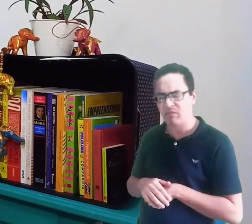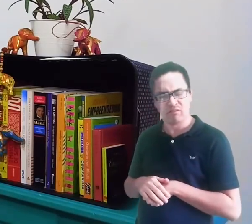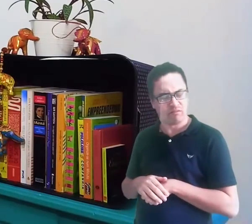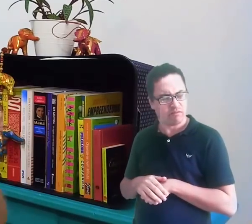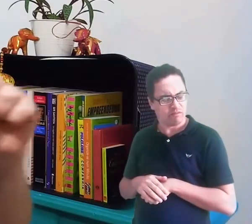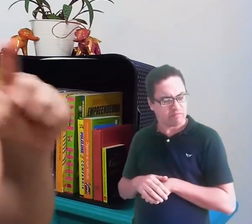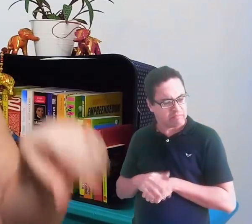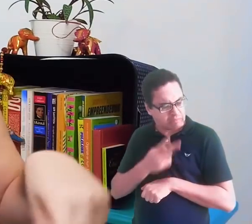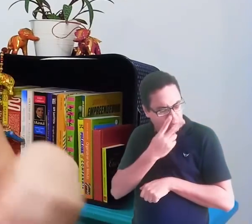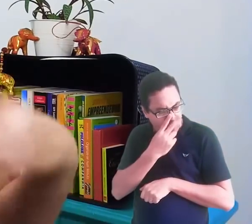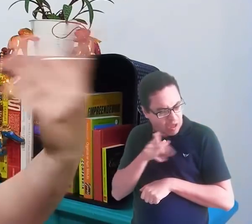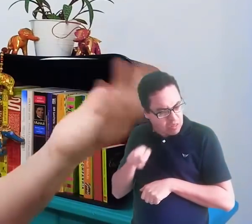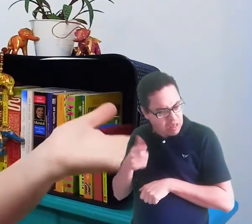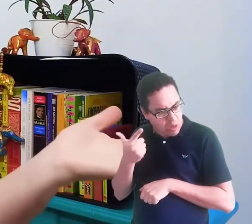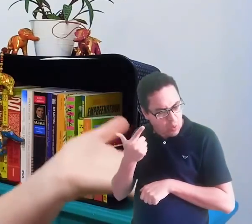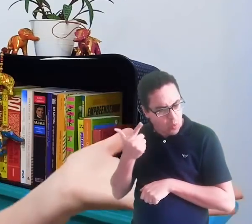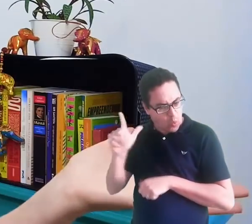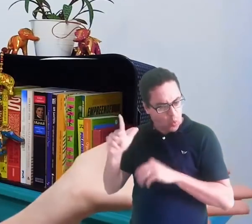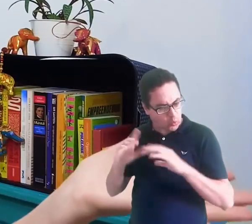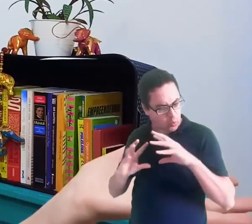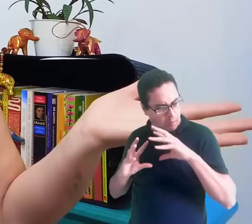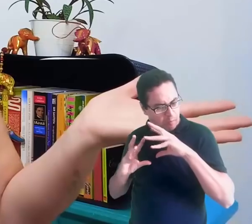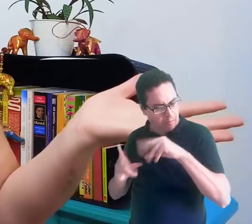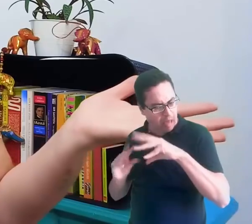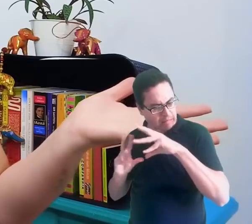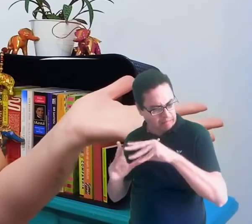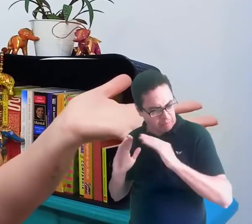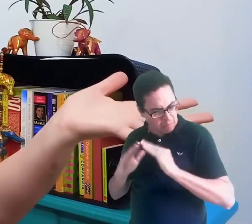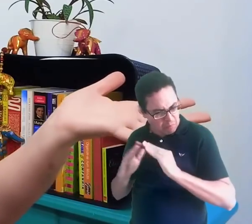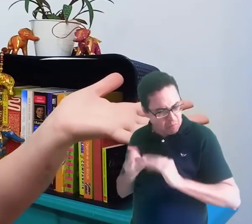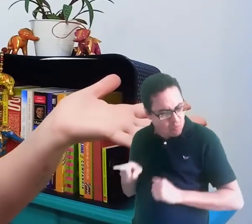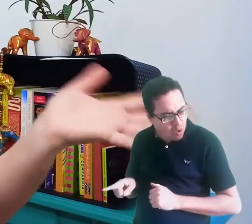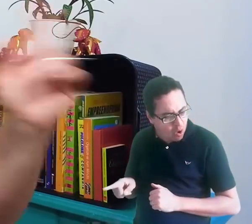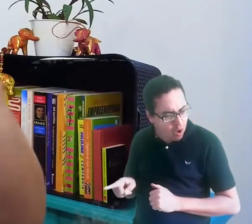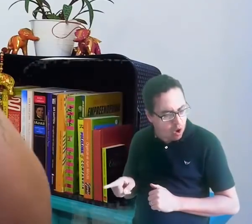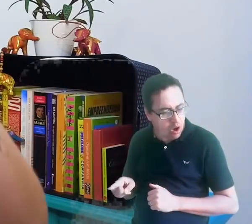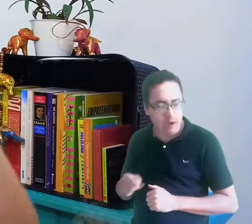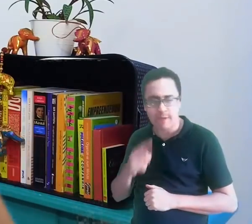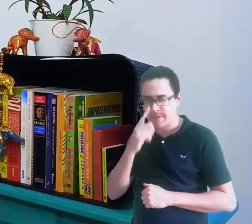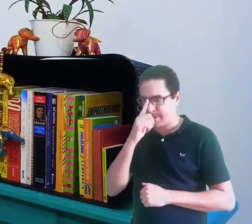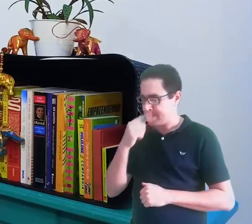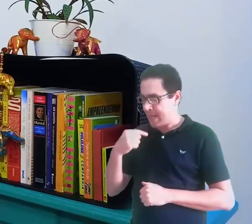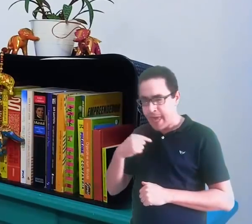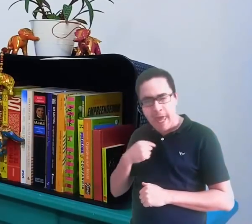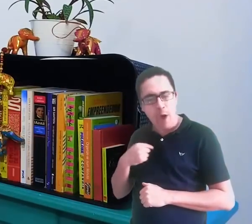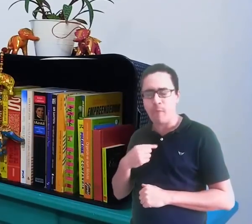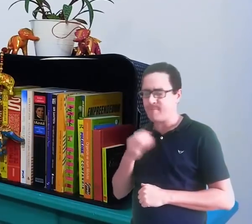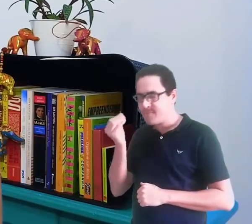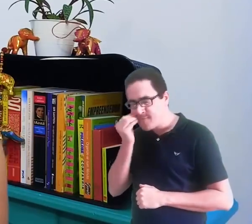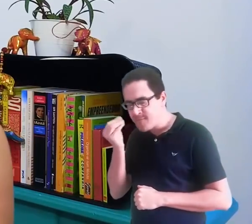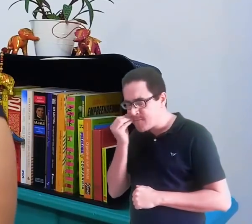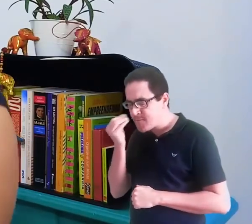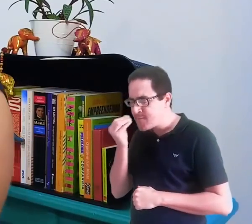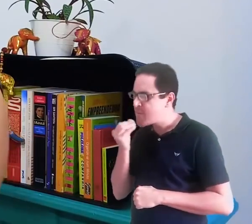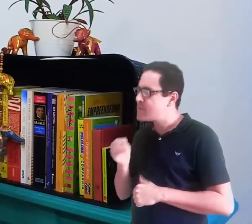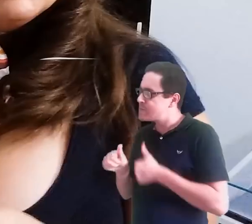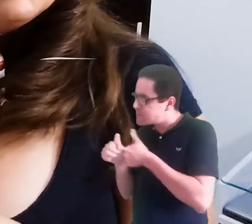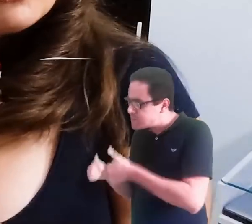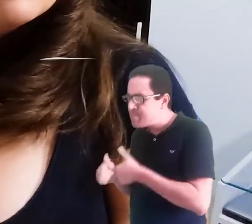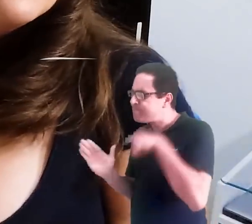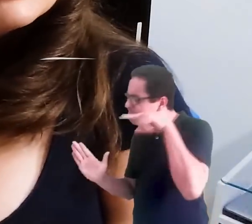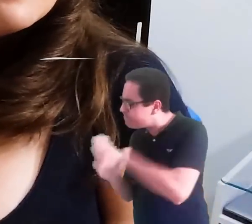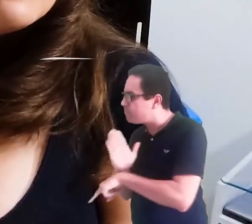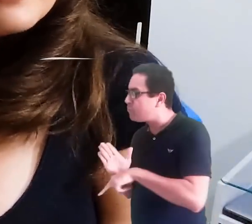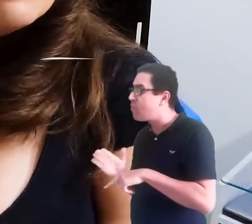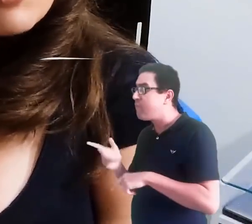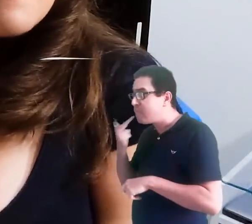meia confidência acerca de outros planetas? Então, me esforcei para obter mais informações. De